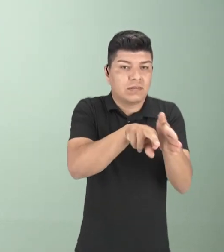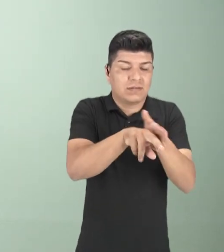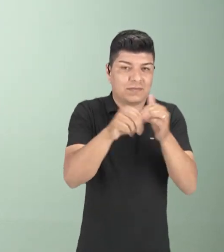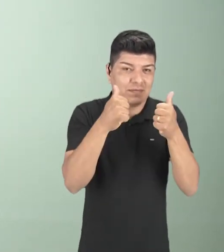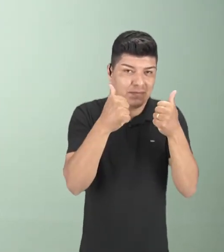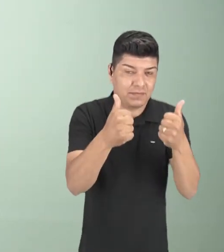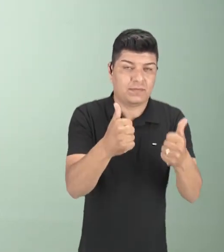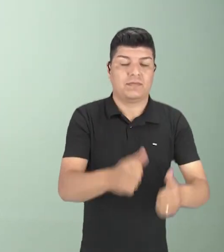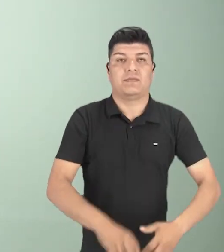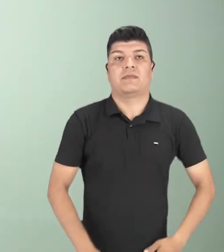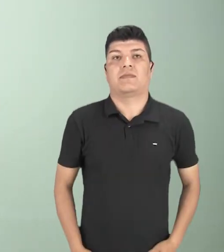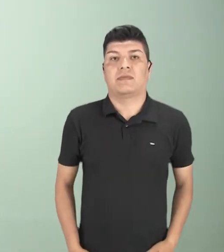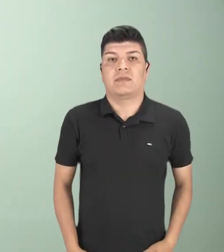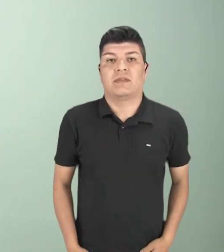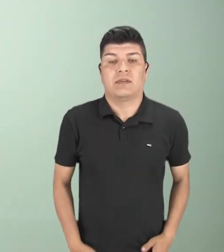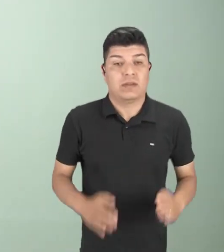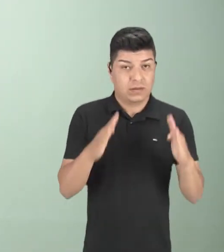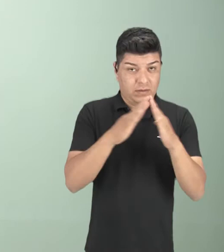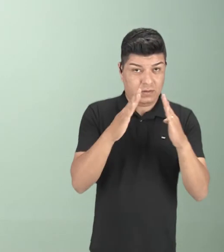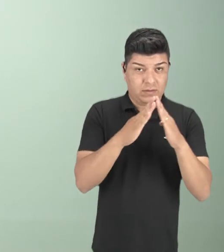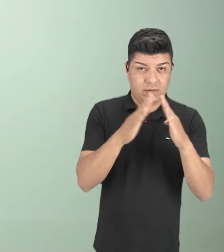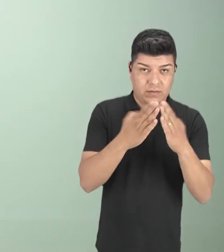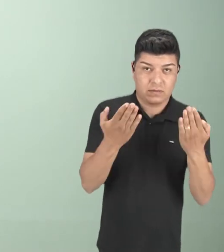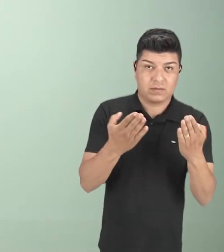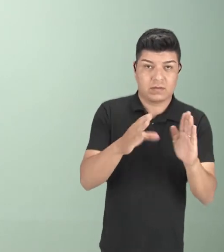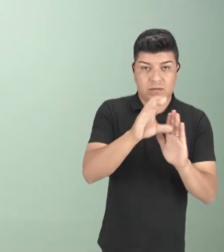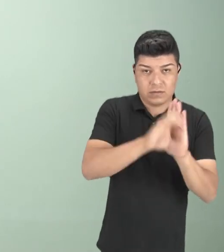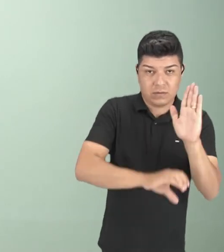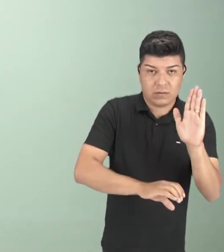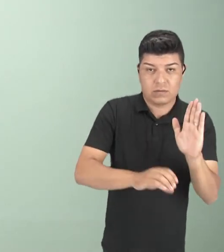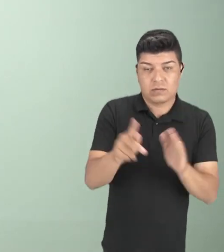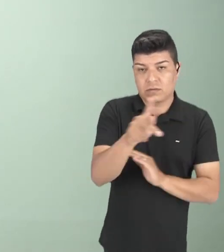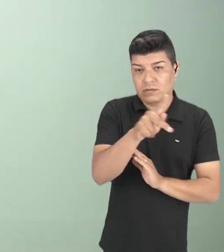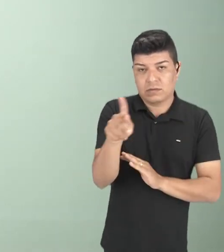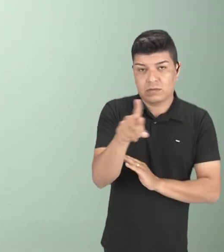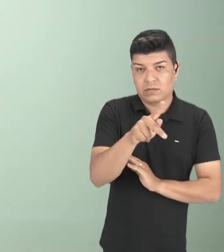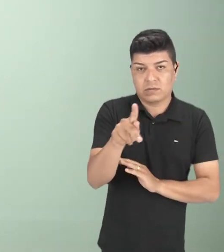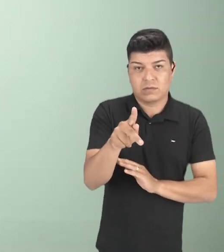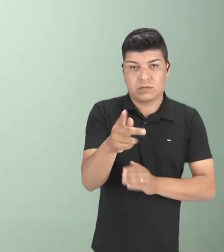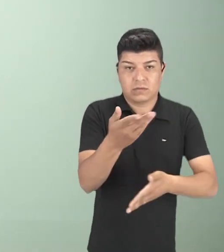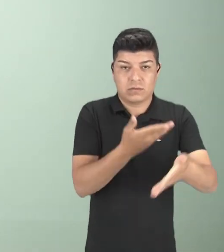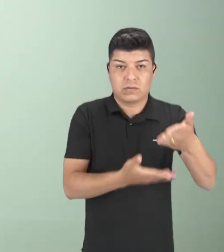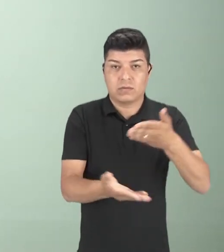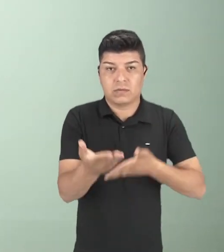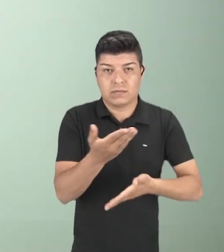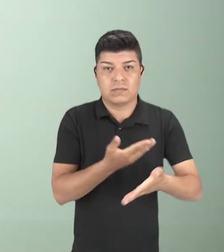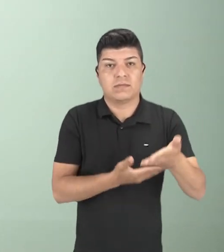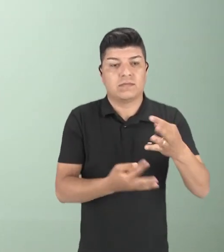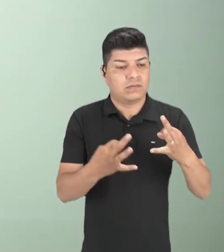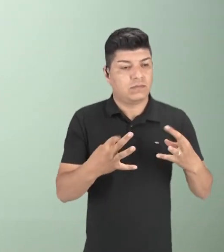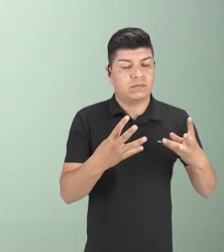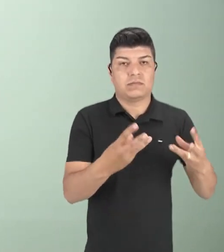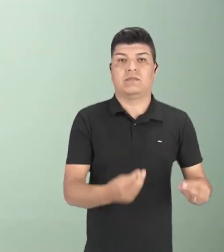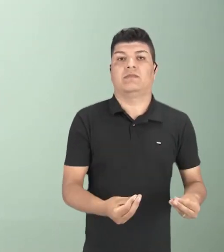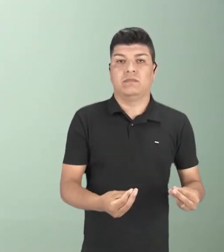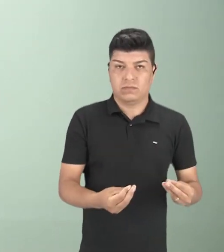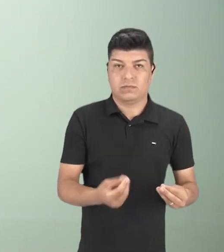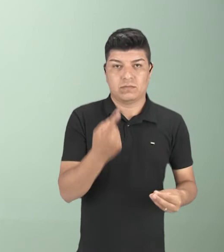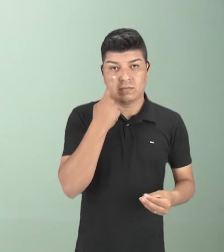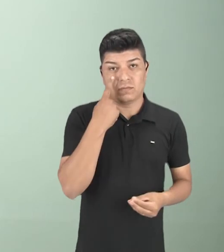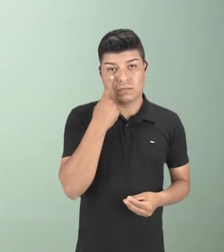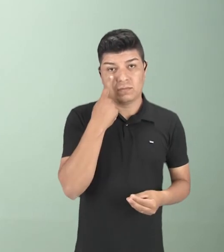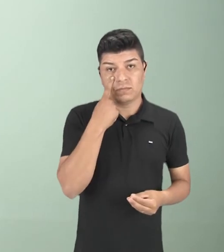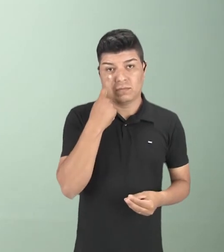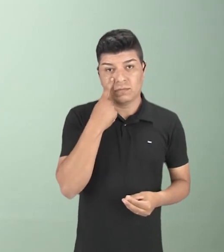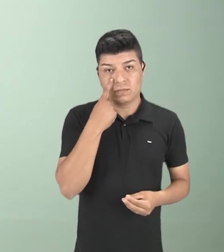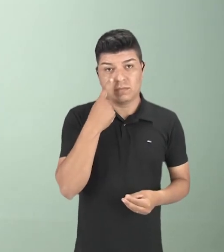bem? Então, na casa de vocês aí, nos conteúdos que os professores de vocês forem passando, naquilo que vocês virem